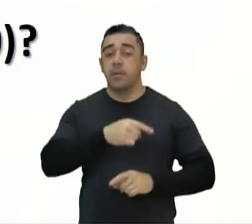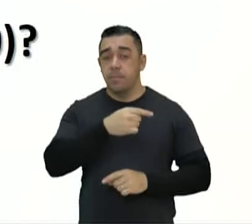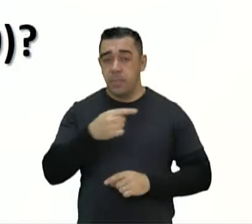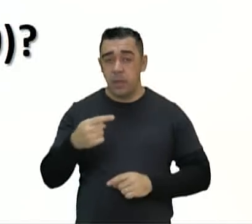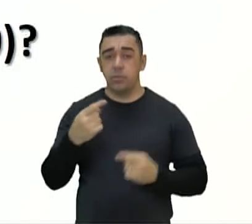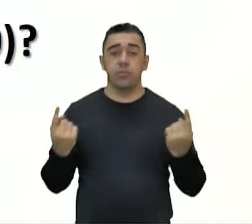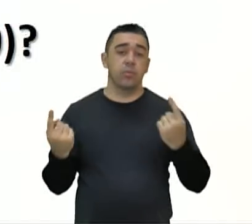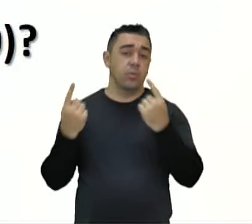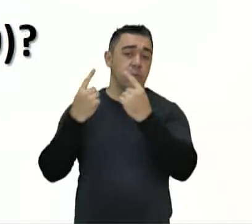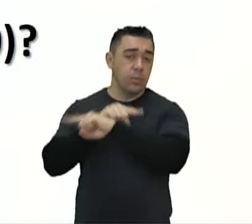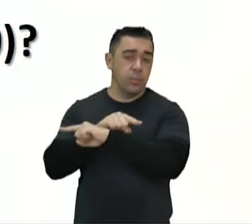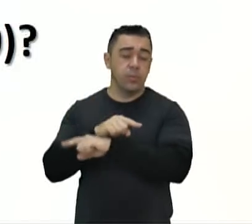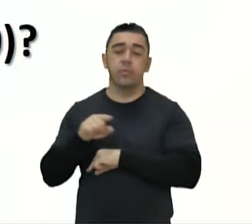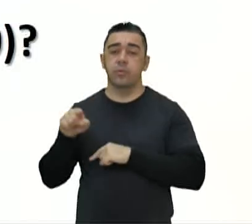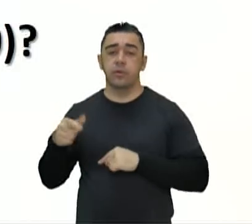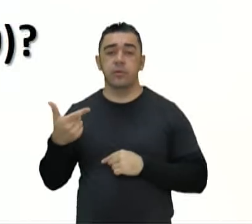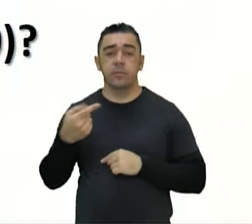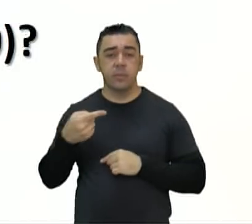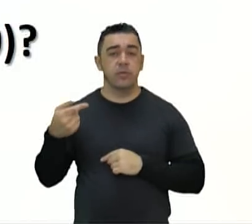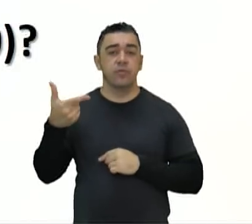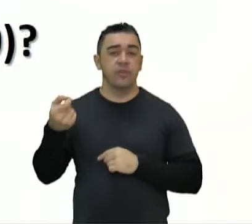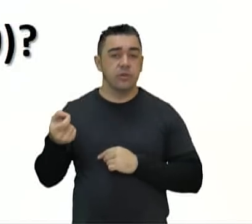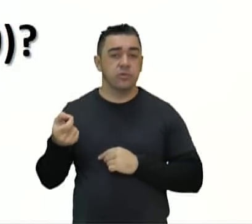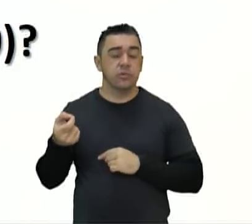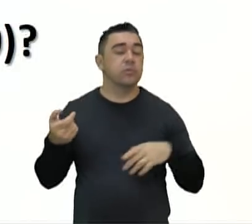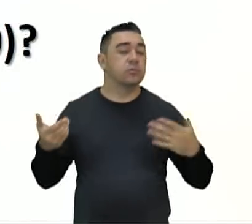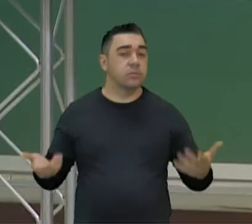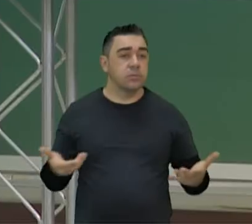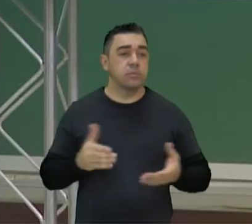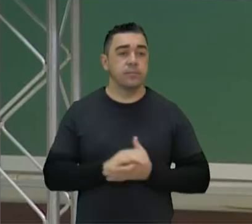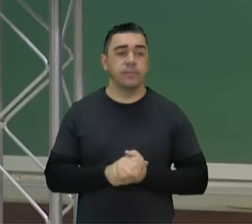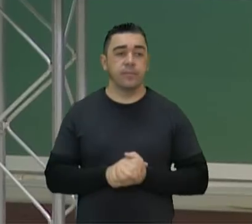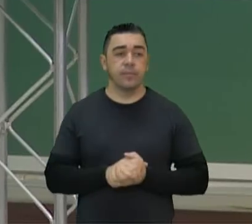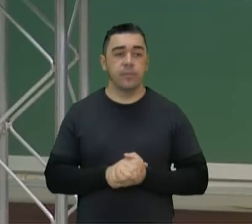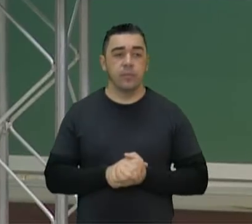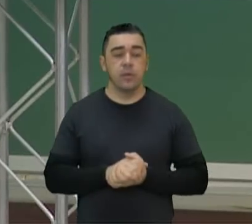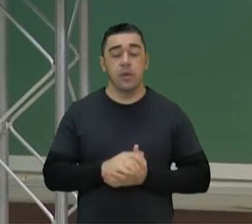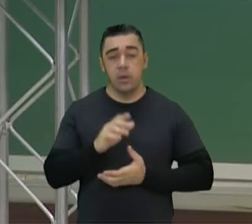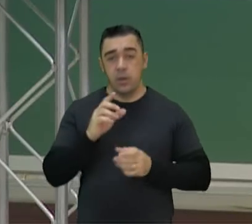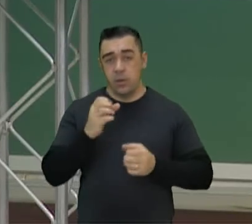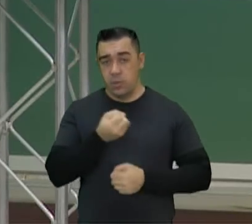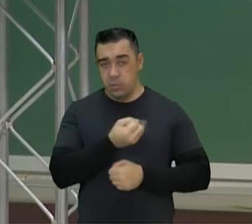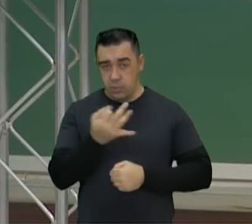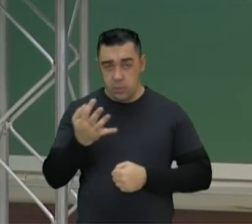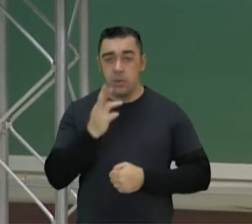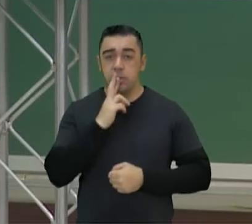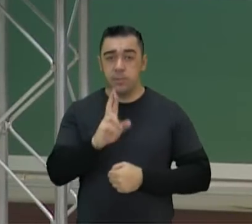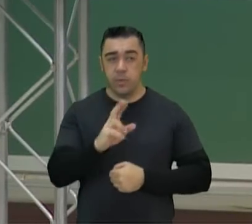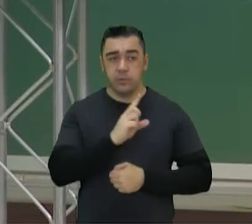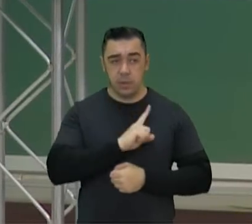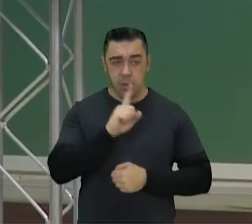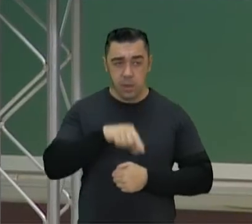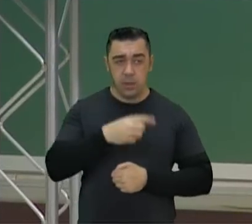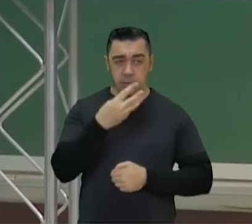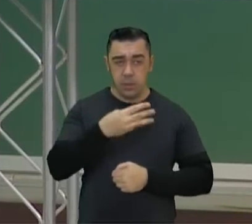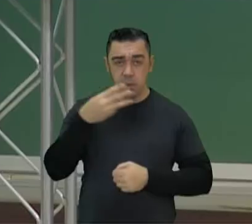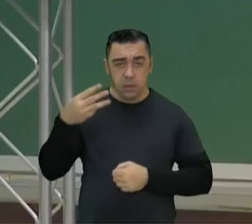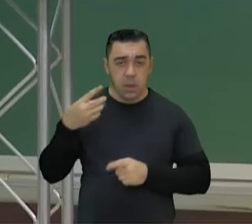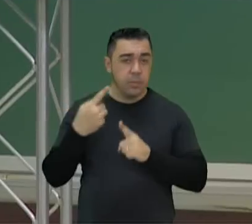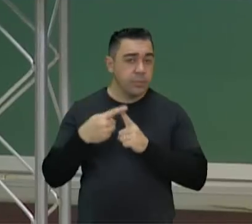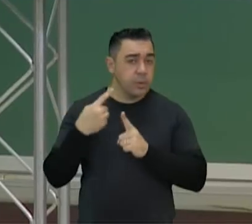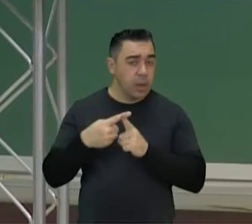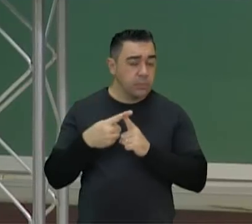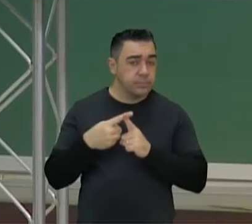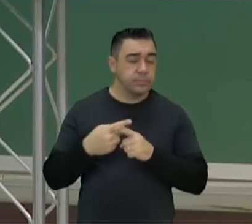positivo, por o oposto de menos 20? O valor da diferença será 33,